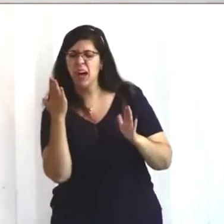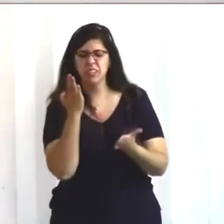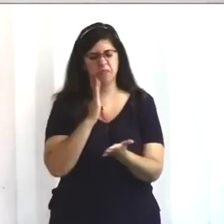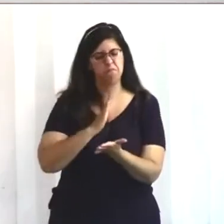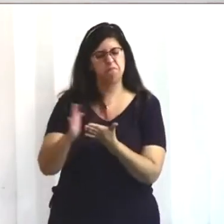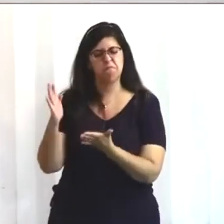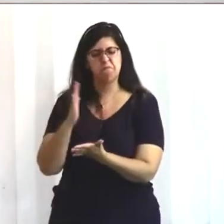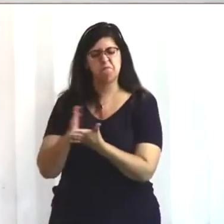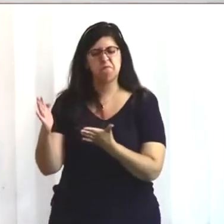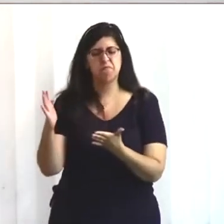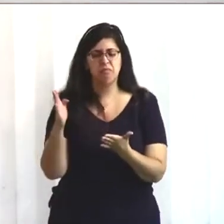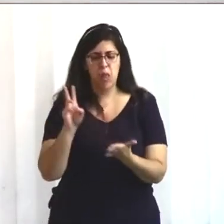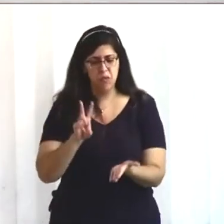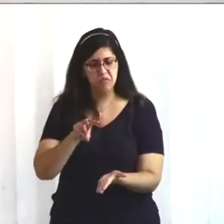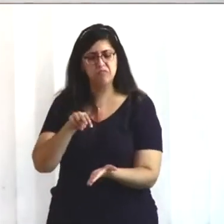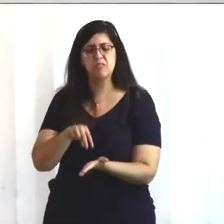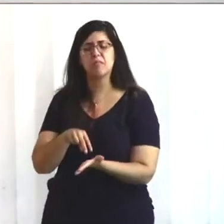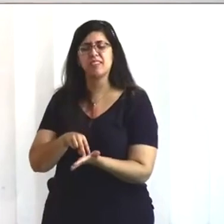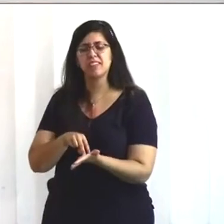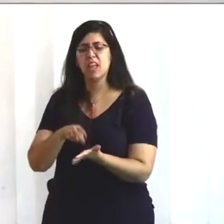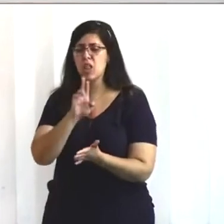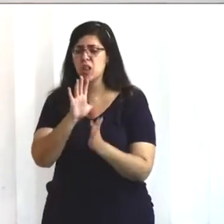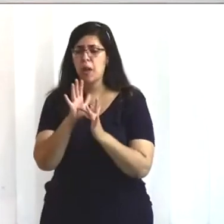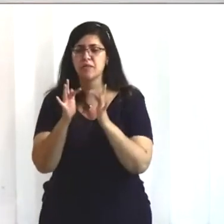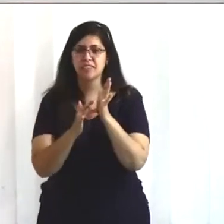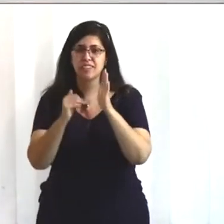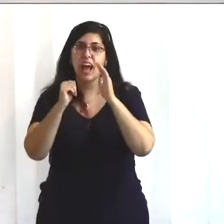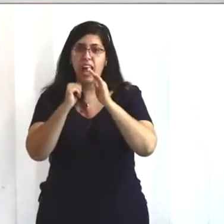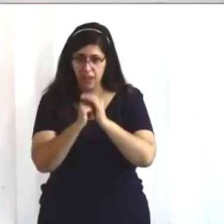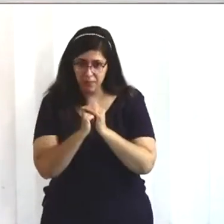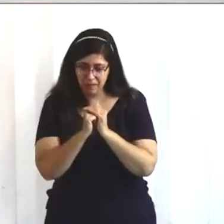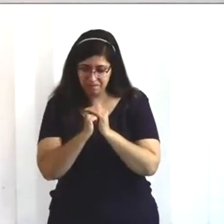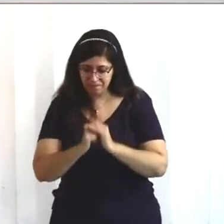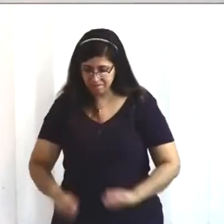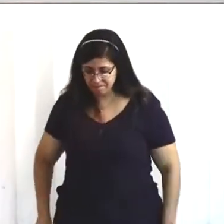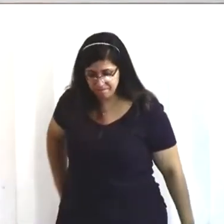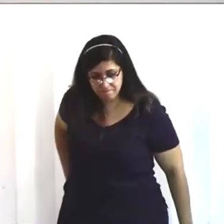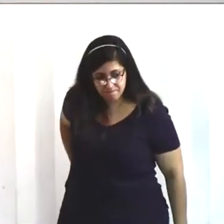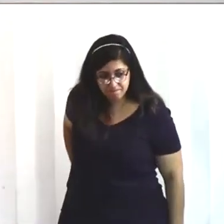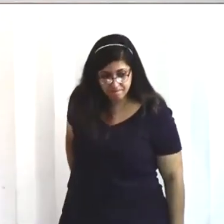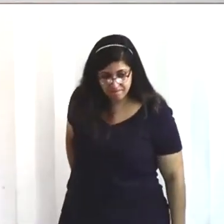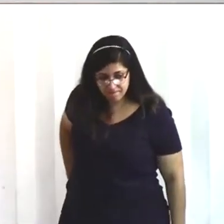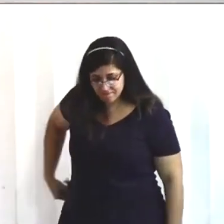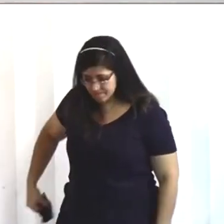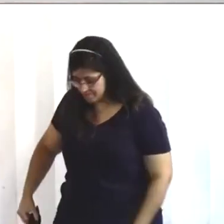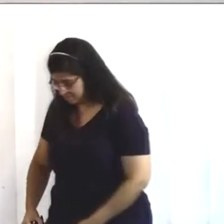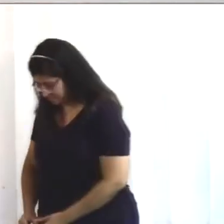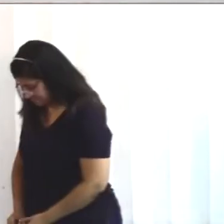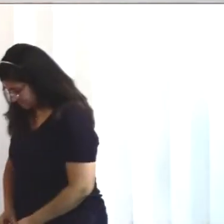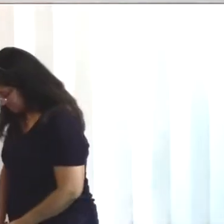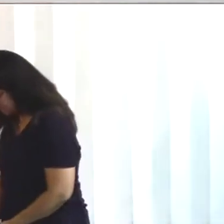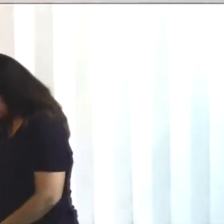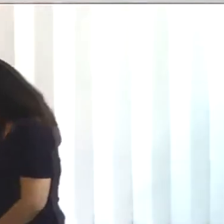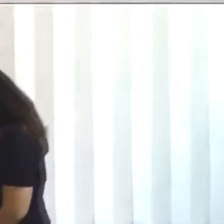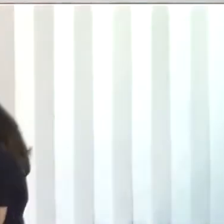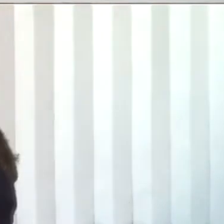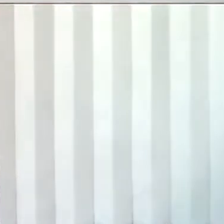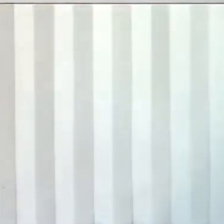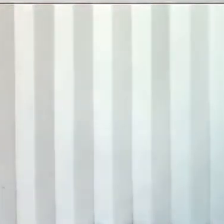salvos depois. Então não se engane, uma fala que se diz é um pecado, mas não é uma blasfêmia contra o Espírito